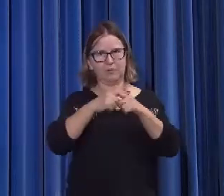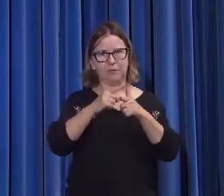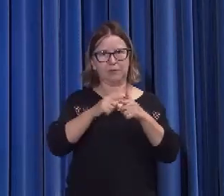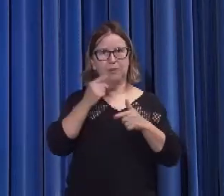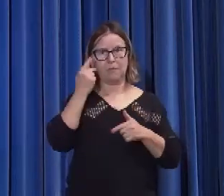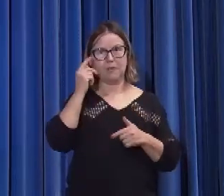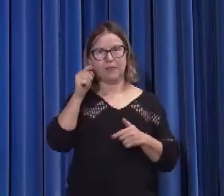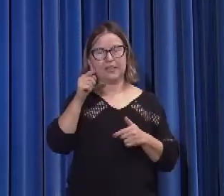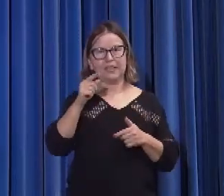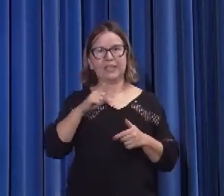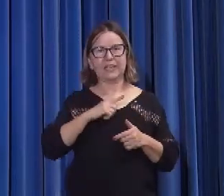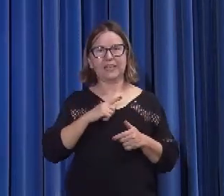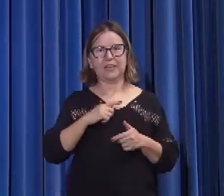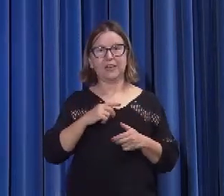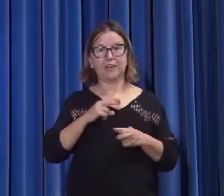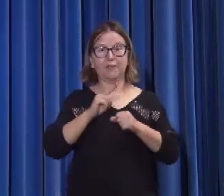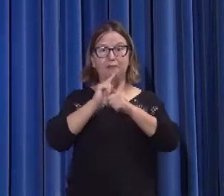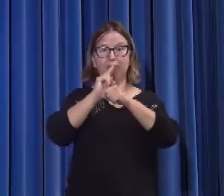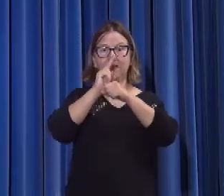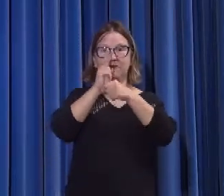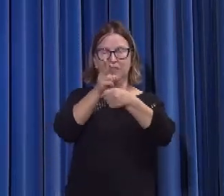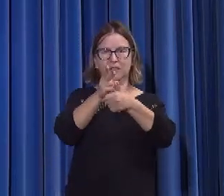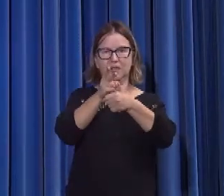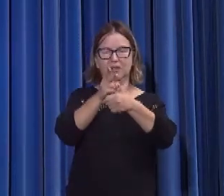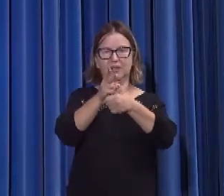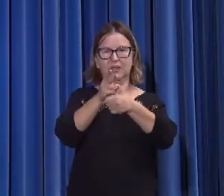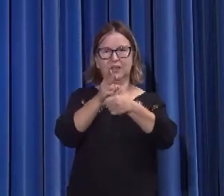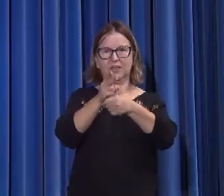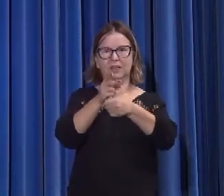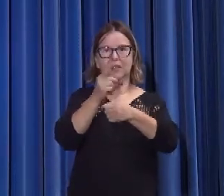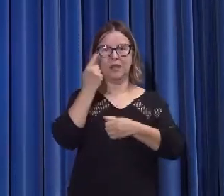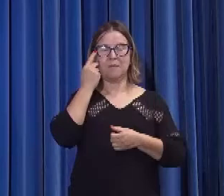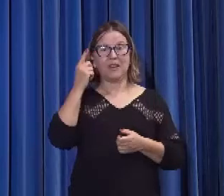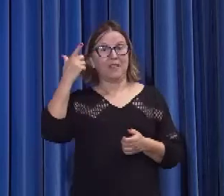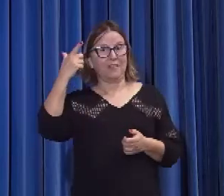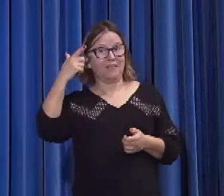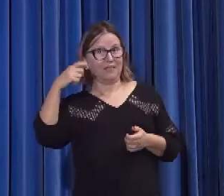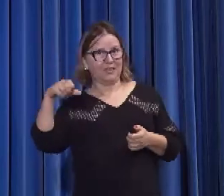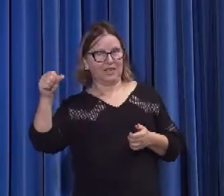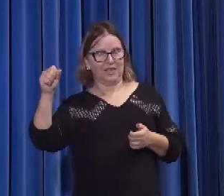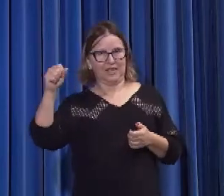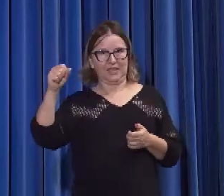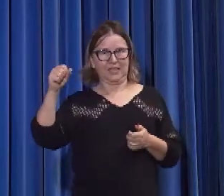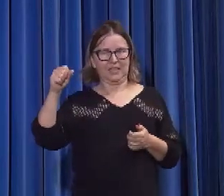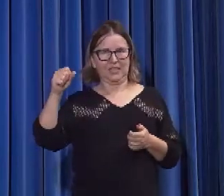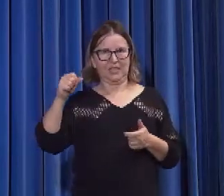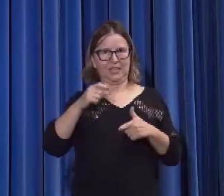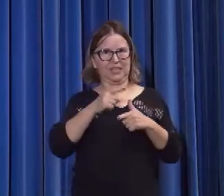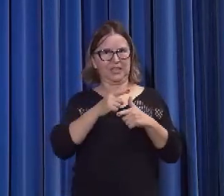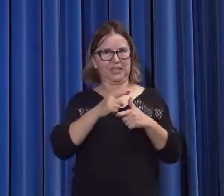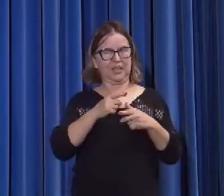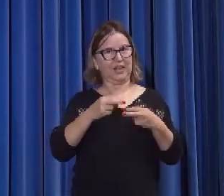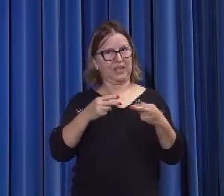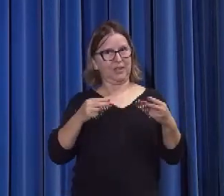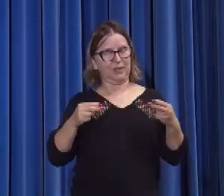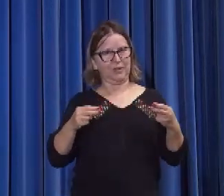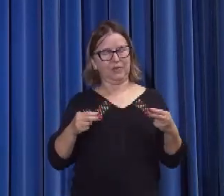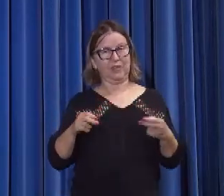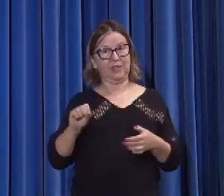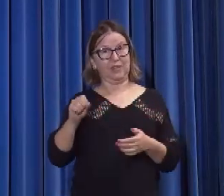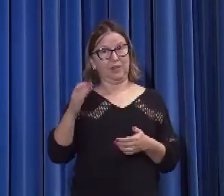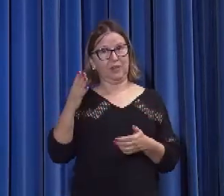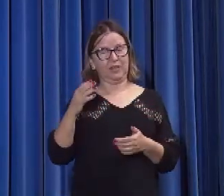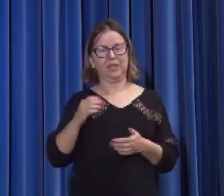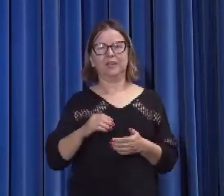para suplantar aquilo que está te trazendo aflição. Por